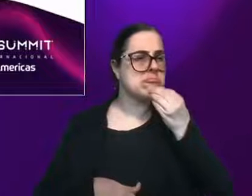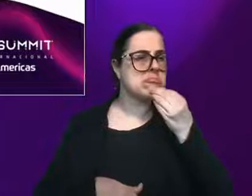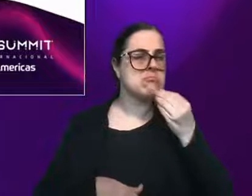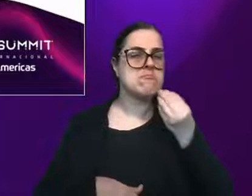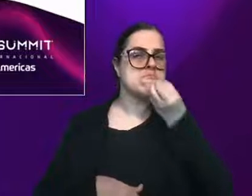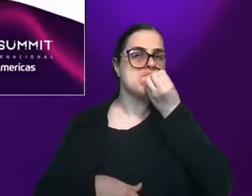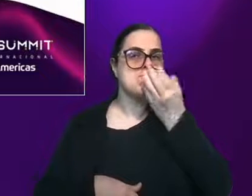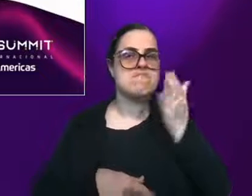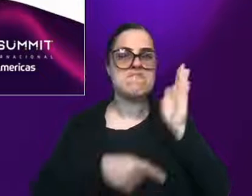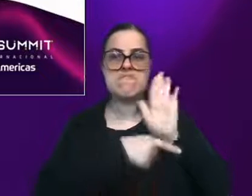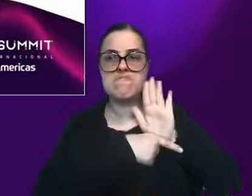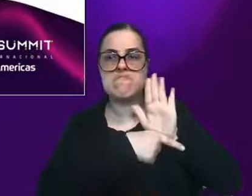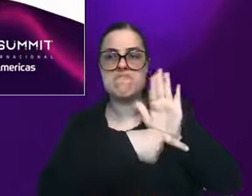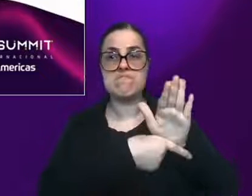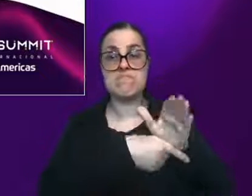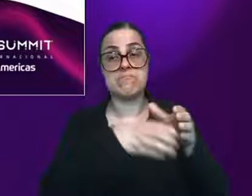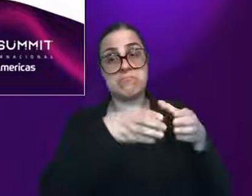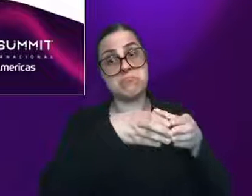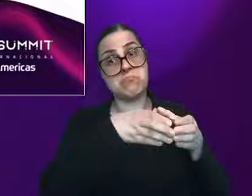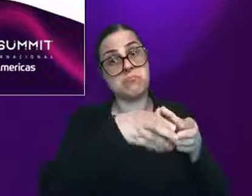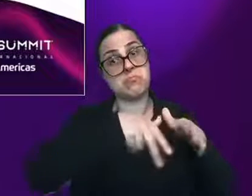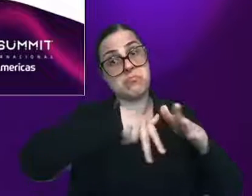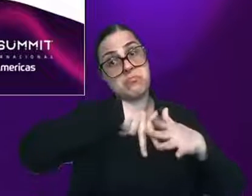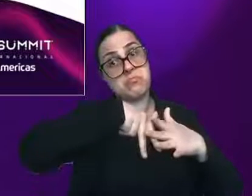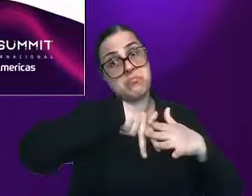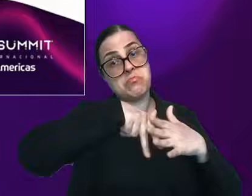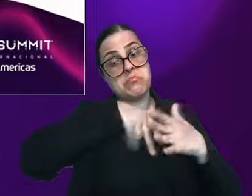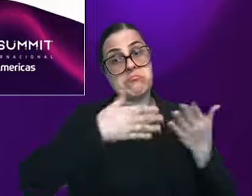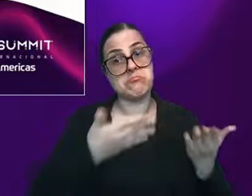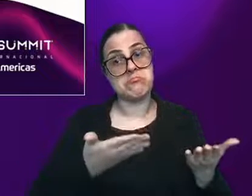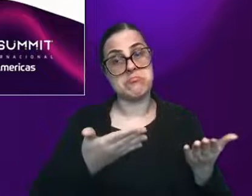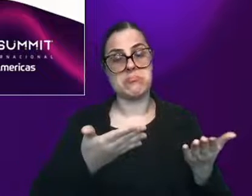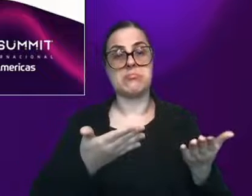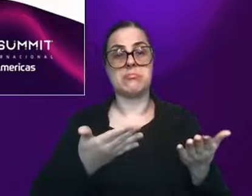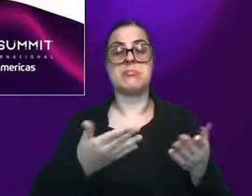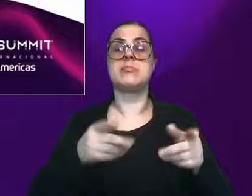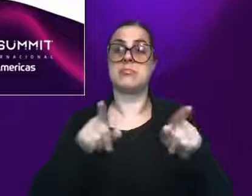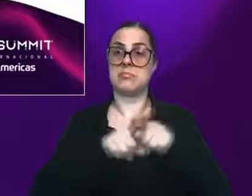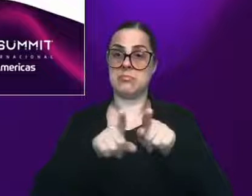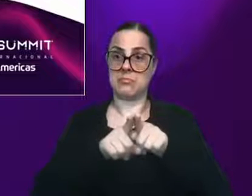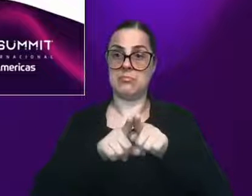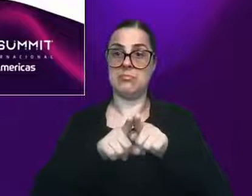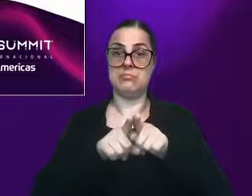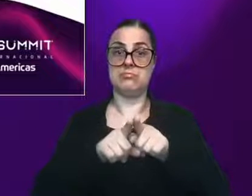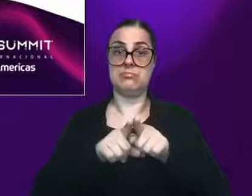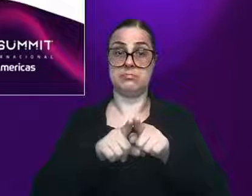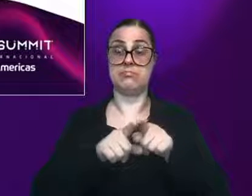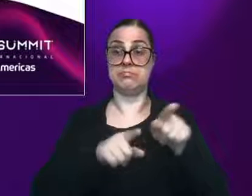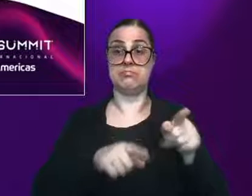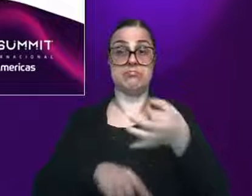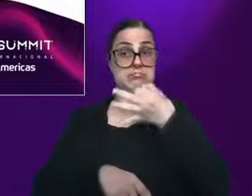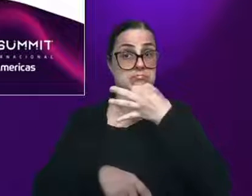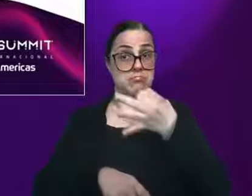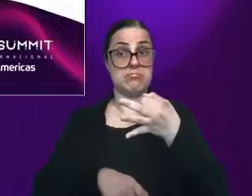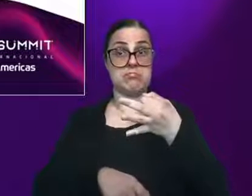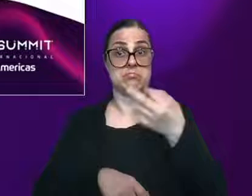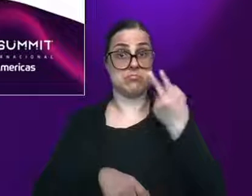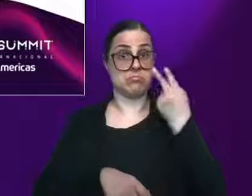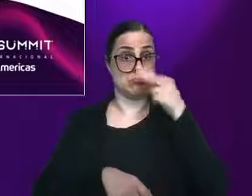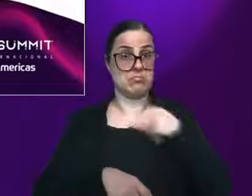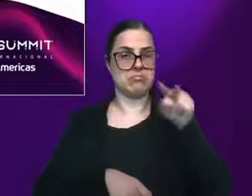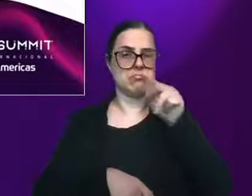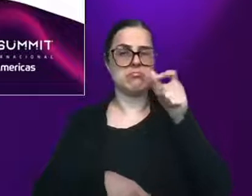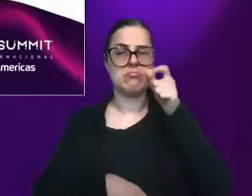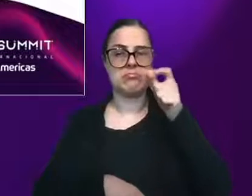algum subgrupo de pacientes. E aí ele fez essa observação muito interessante. Se a